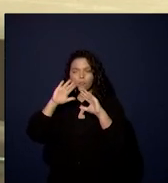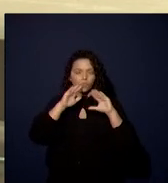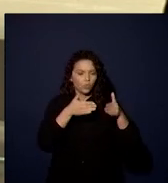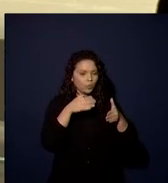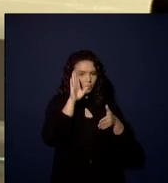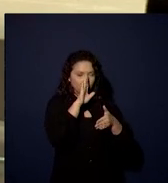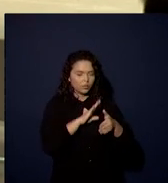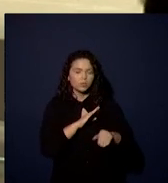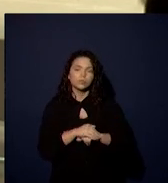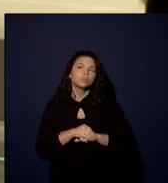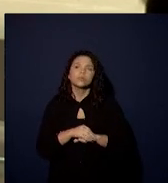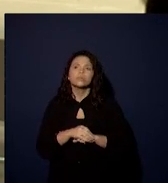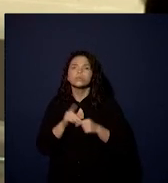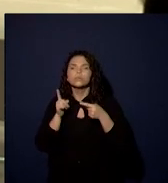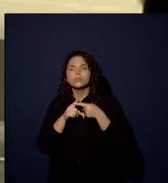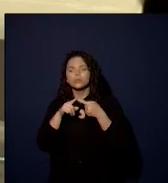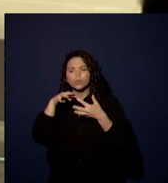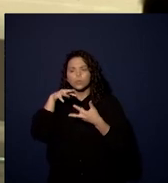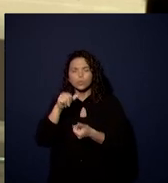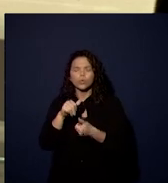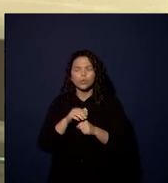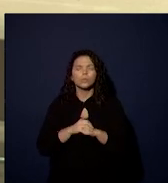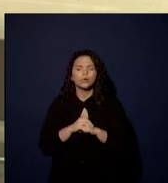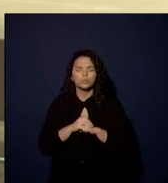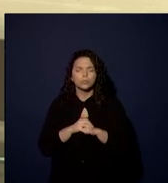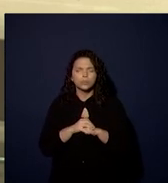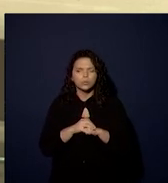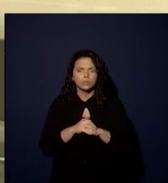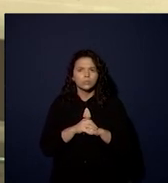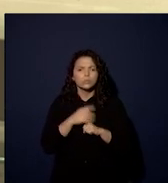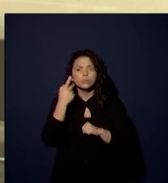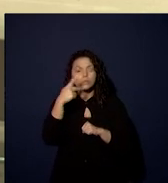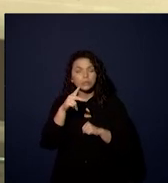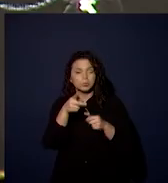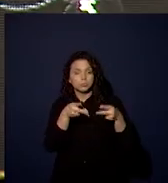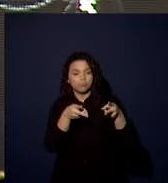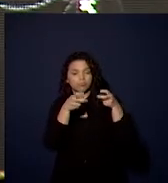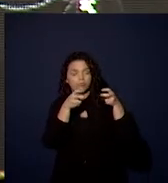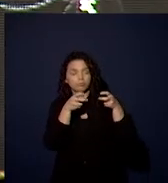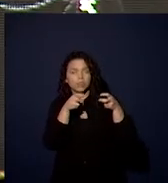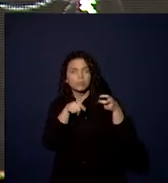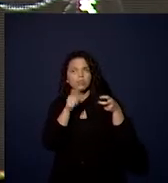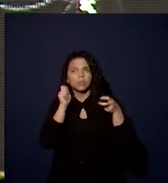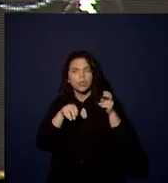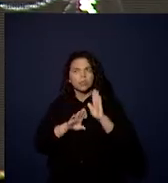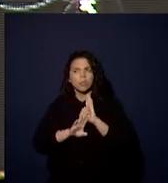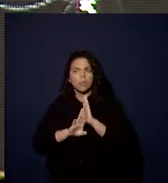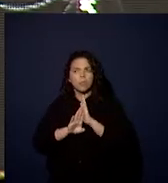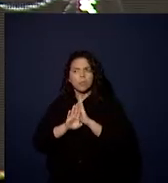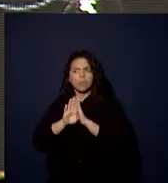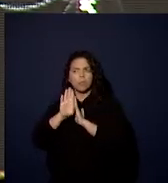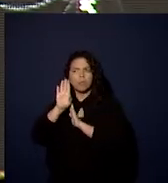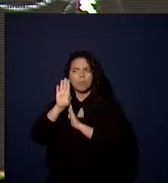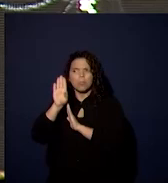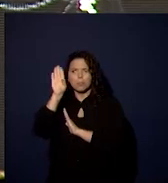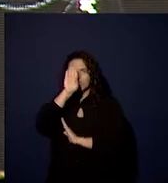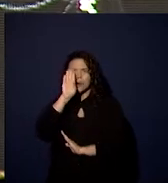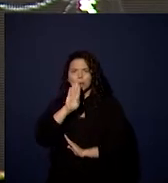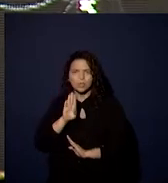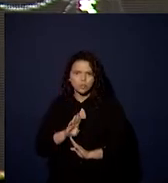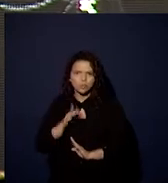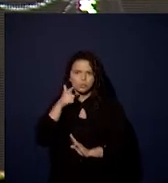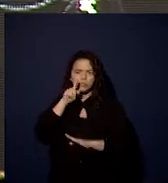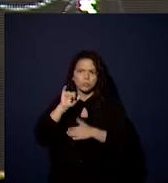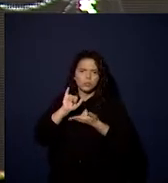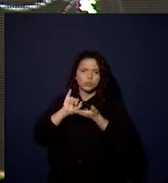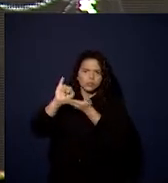a pergunta de quando mais Global na sua visão Qual é o potencial de do Brasil vira um grande